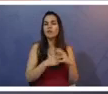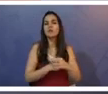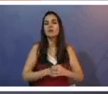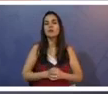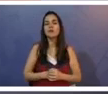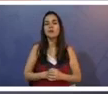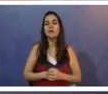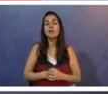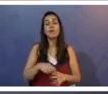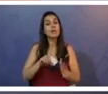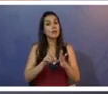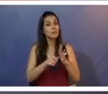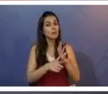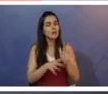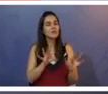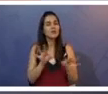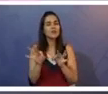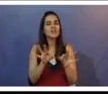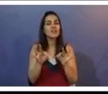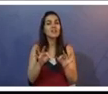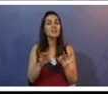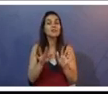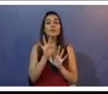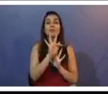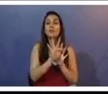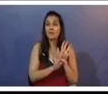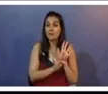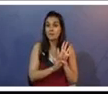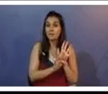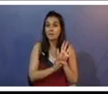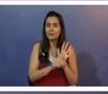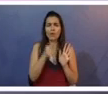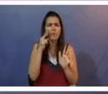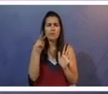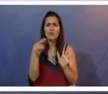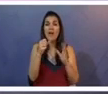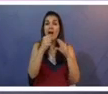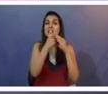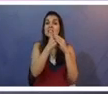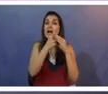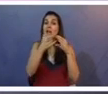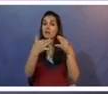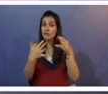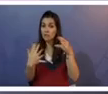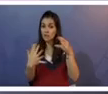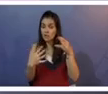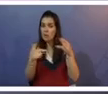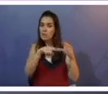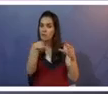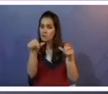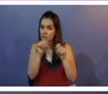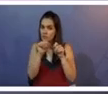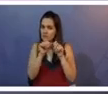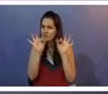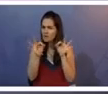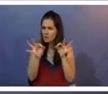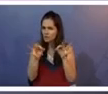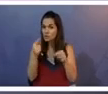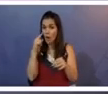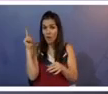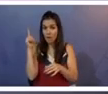seguida planeje seu texto. Então, vamos observar as características para vocês fazerem bem certinho, bem